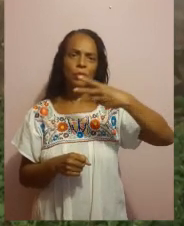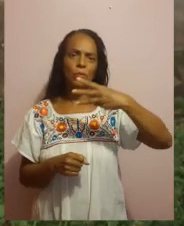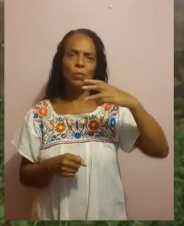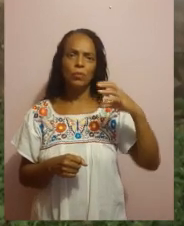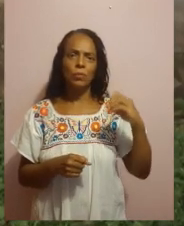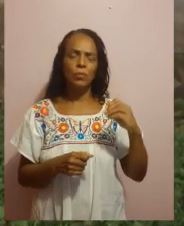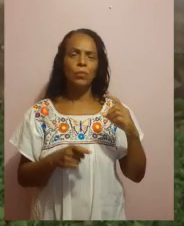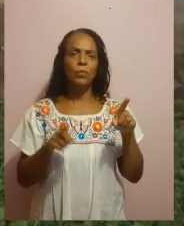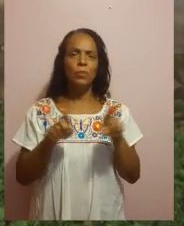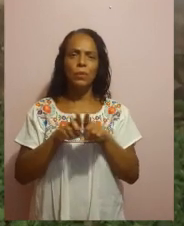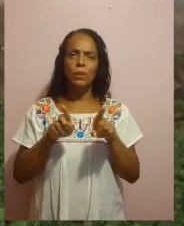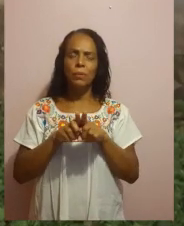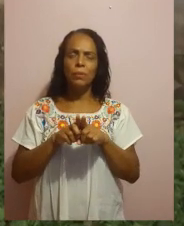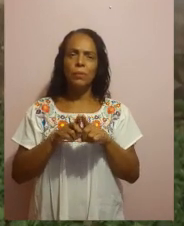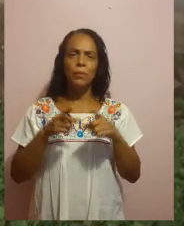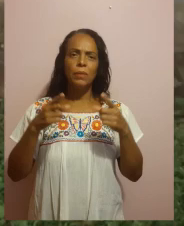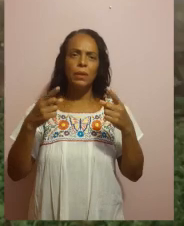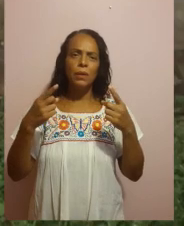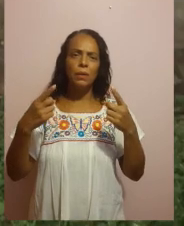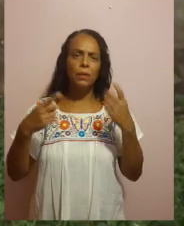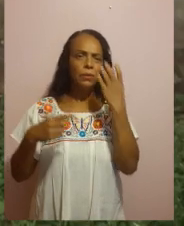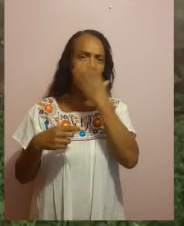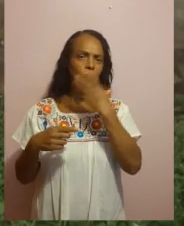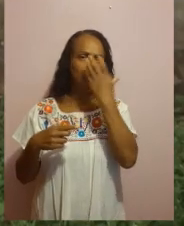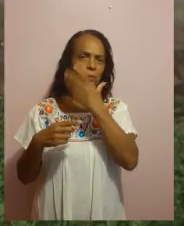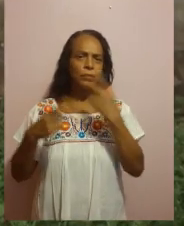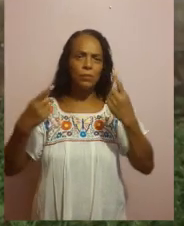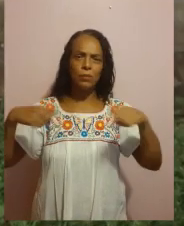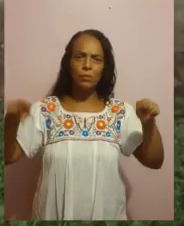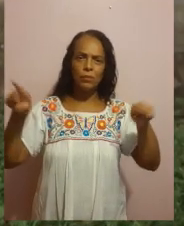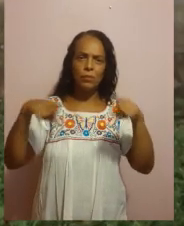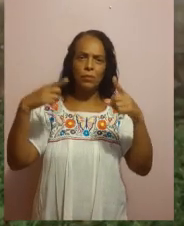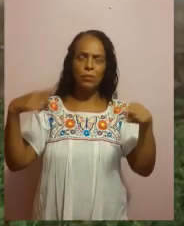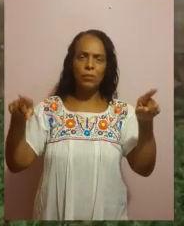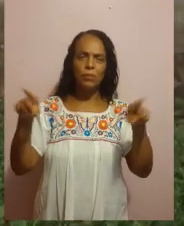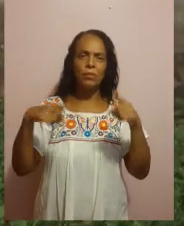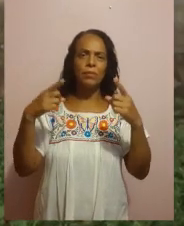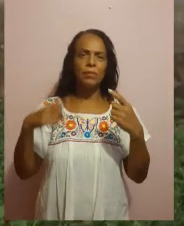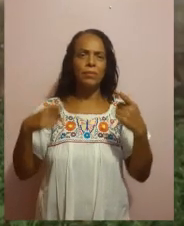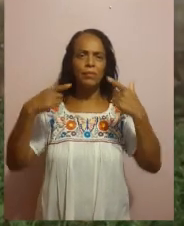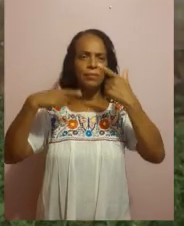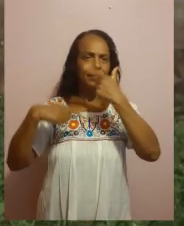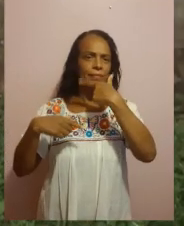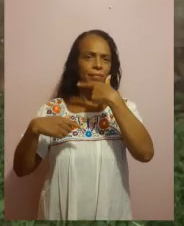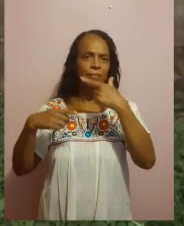próprias diversões. Ele já tinha algumas,